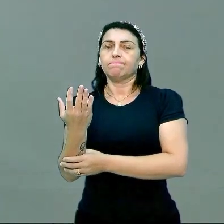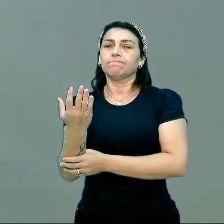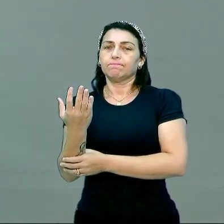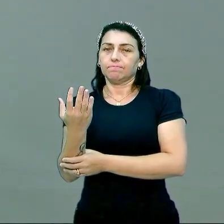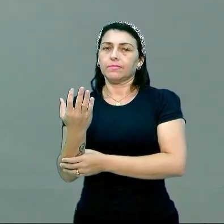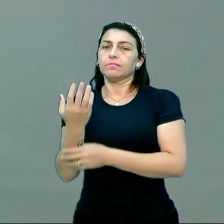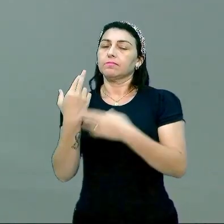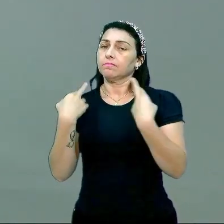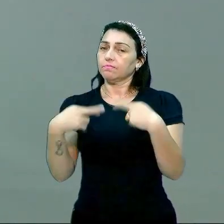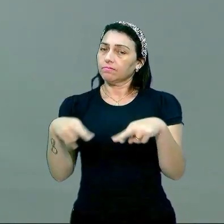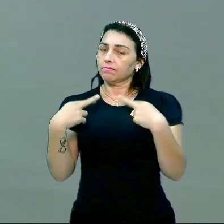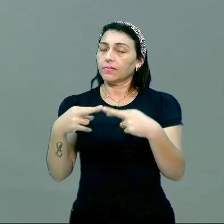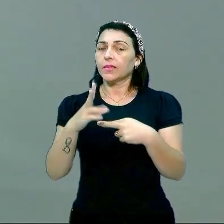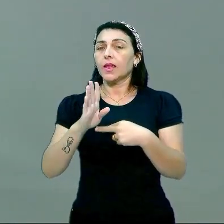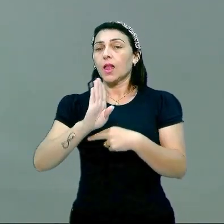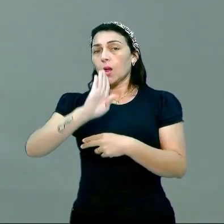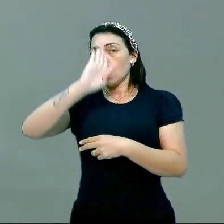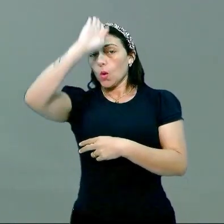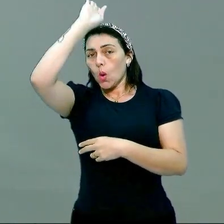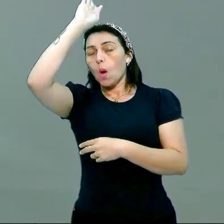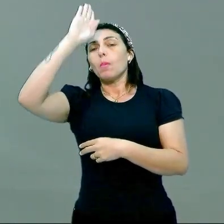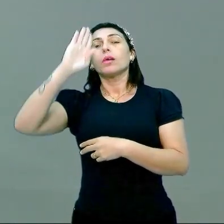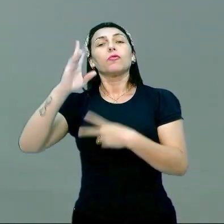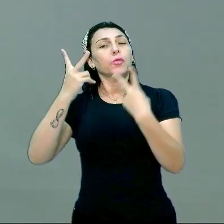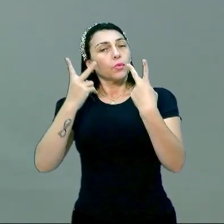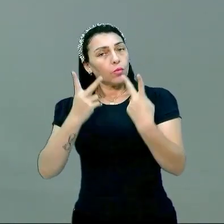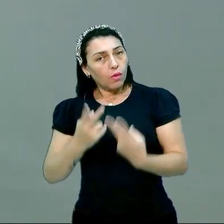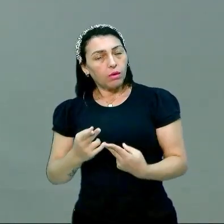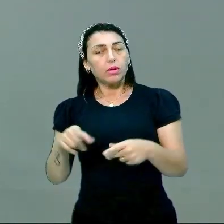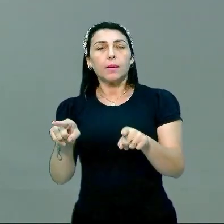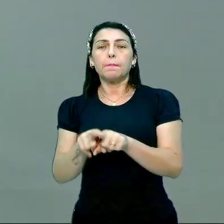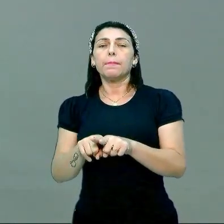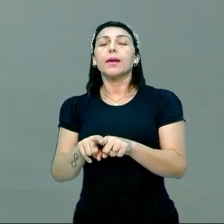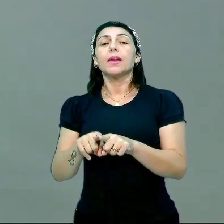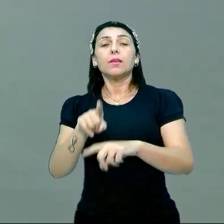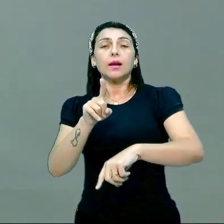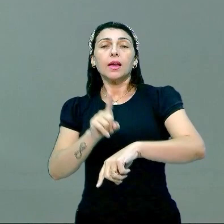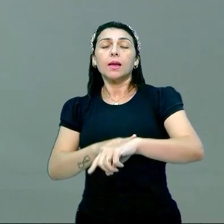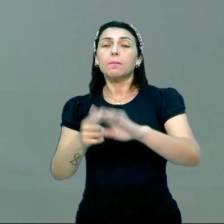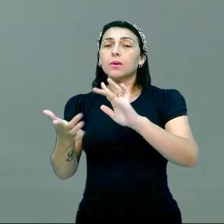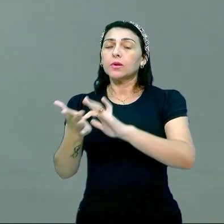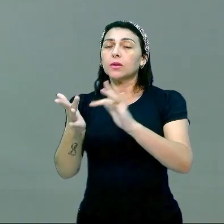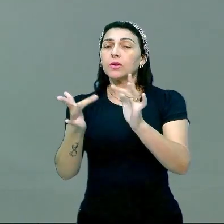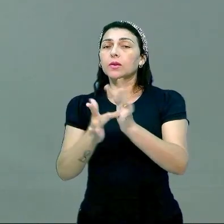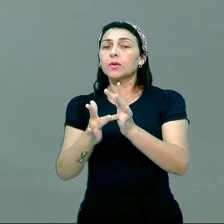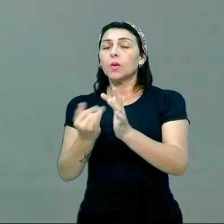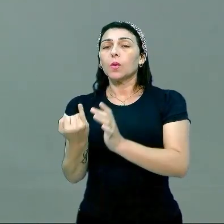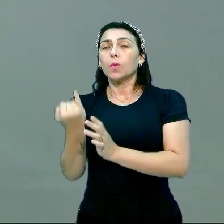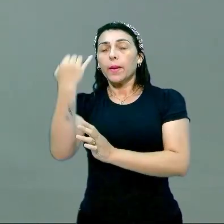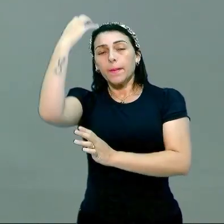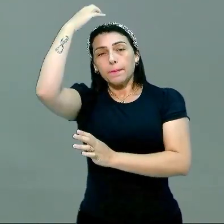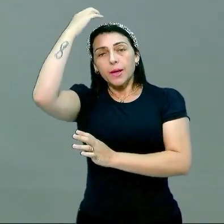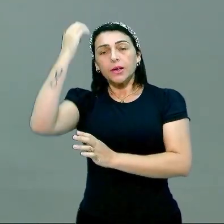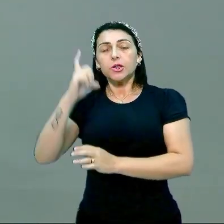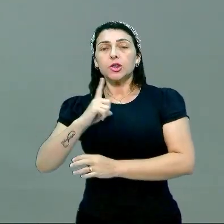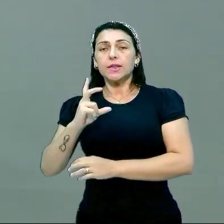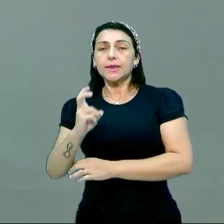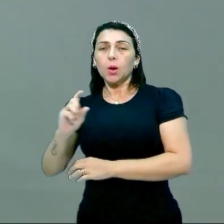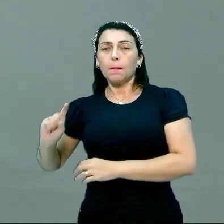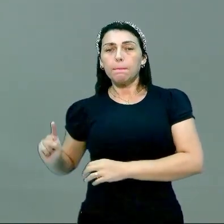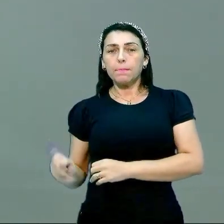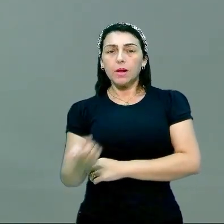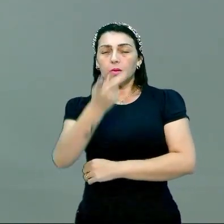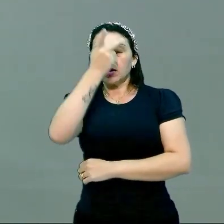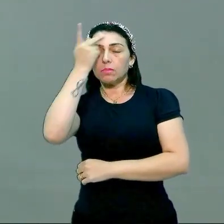revolta. Em Roma não foi diferente. Por exemplo, na época de Jesus Cristo, o Império Romano tinha 5 milhões de